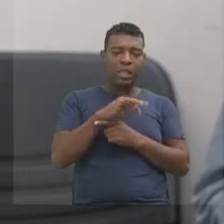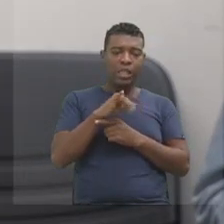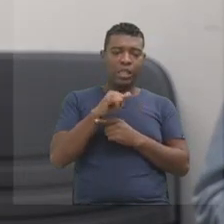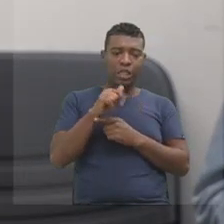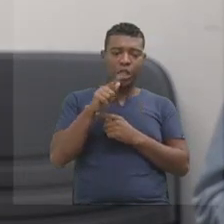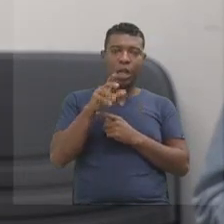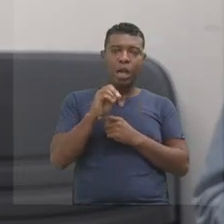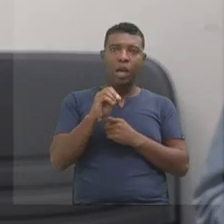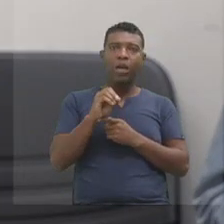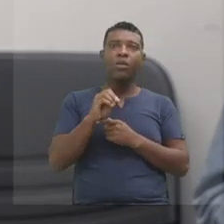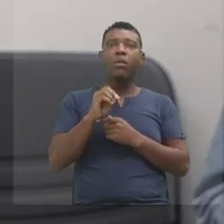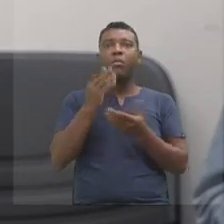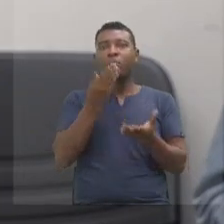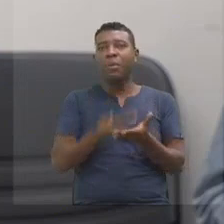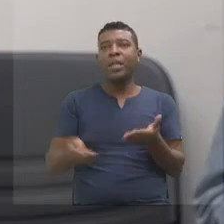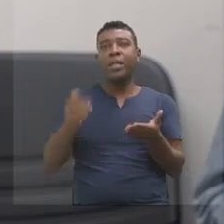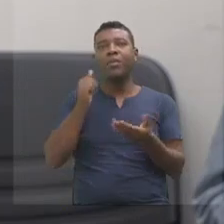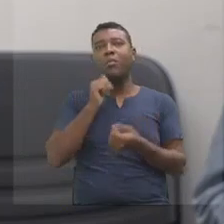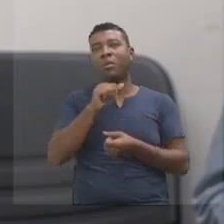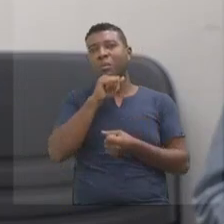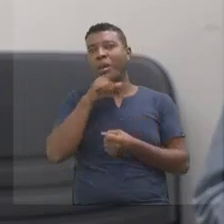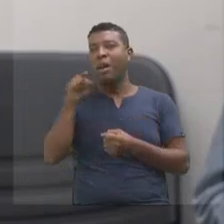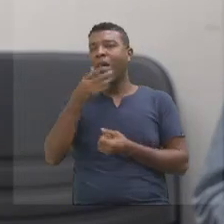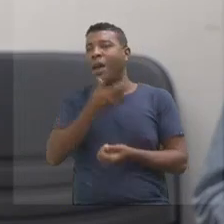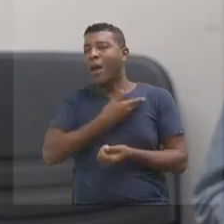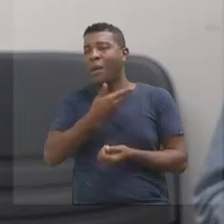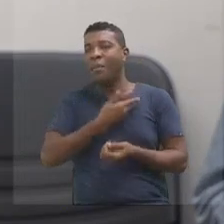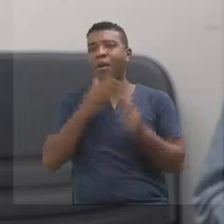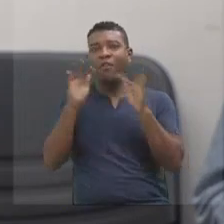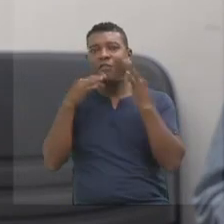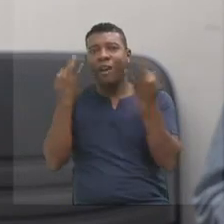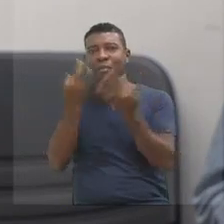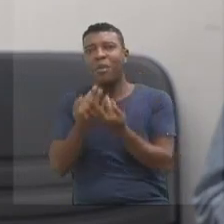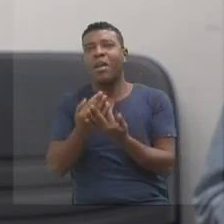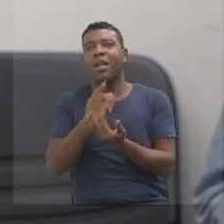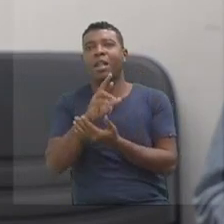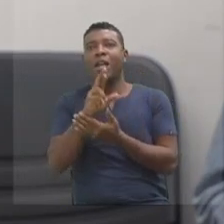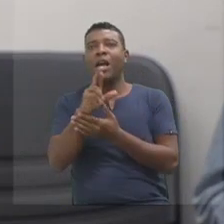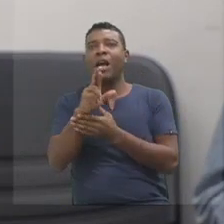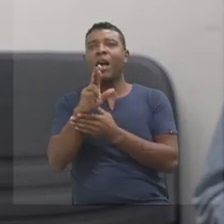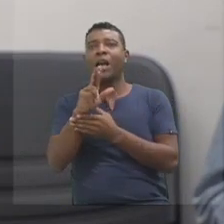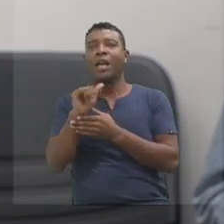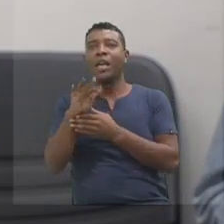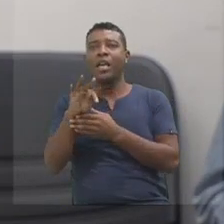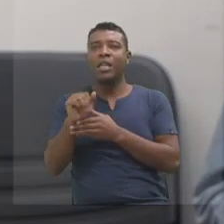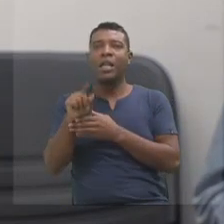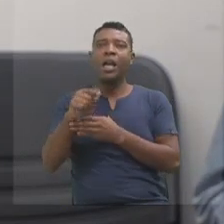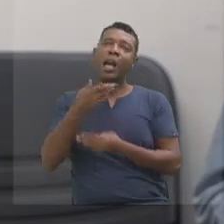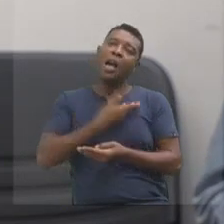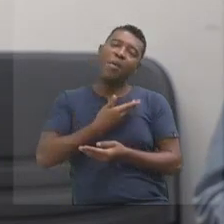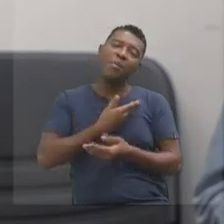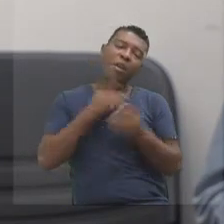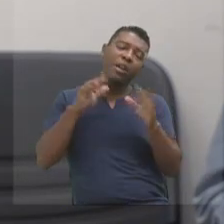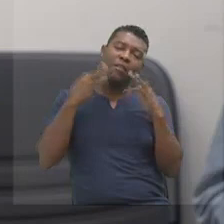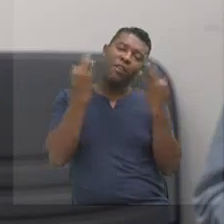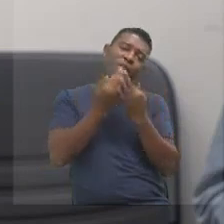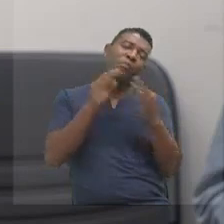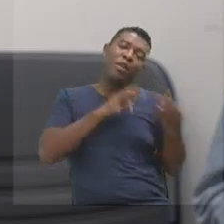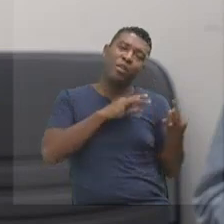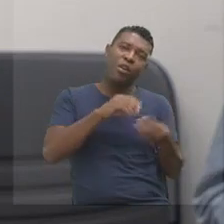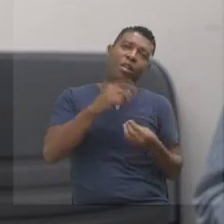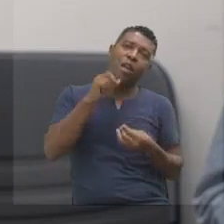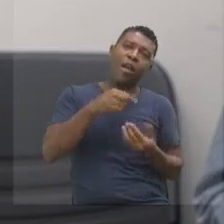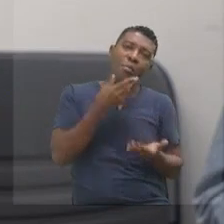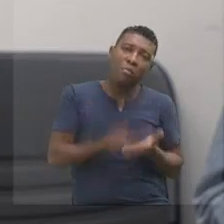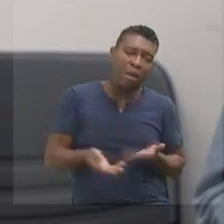Dona Rita era uma amiga da família toda e dizer é que a